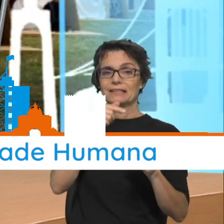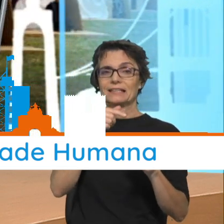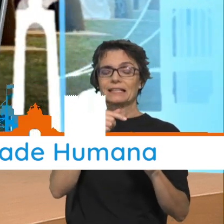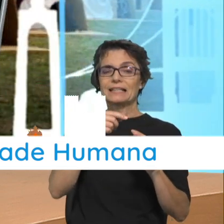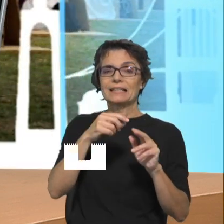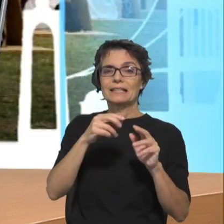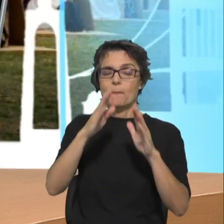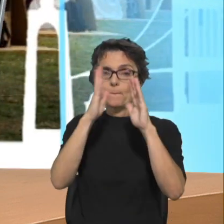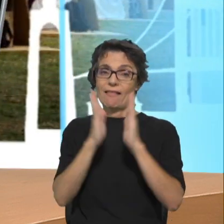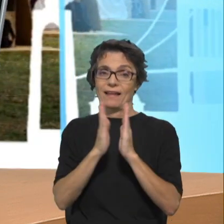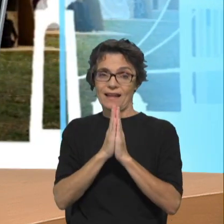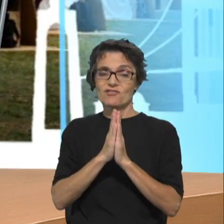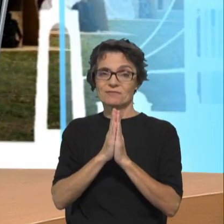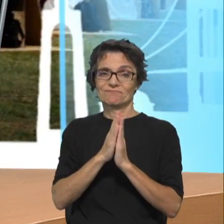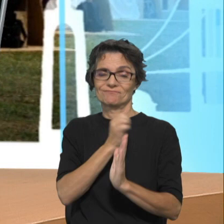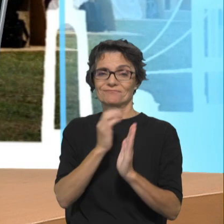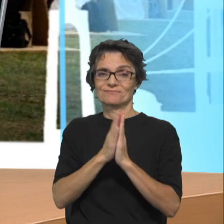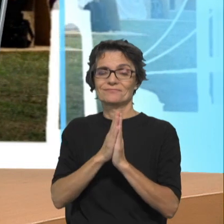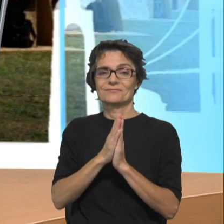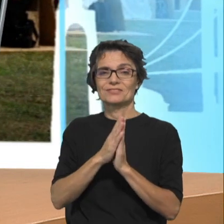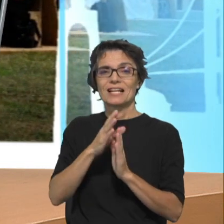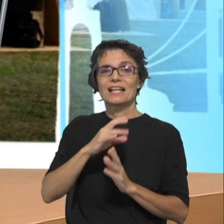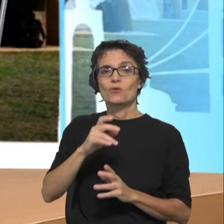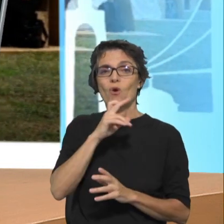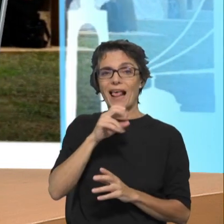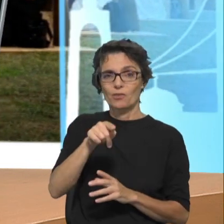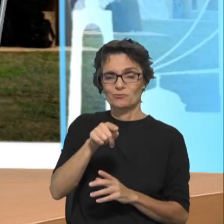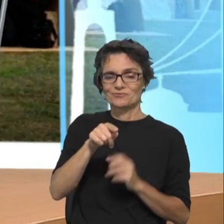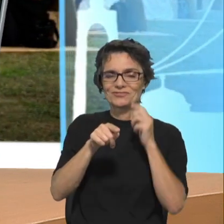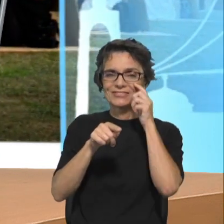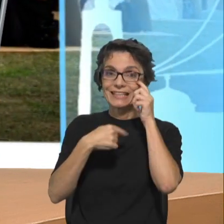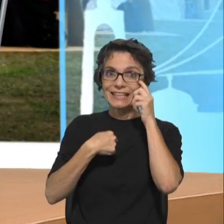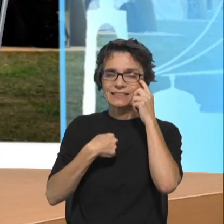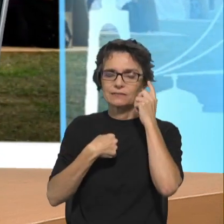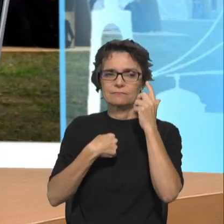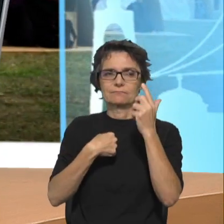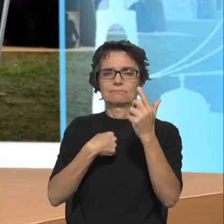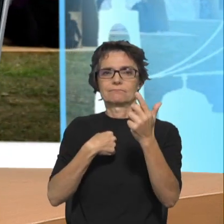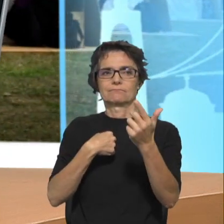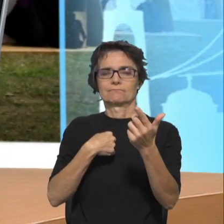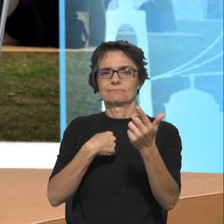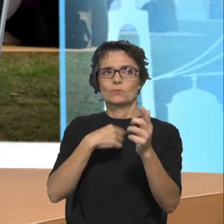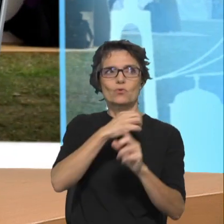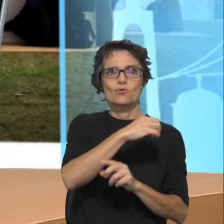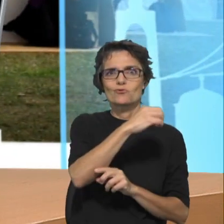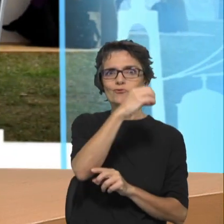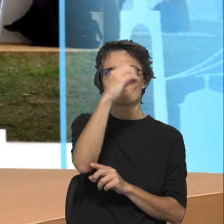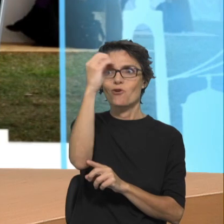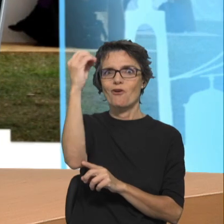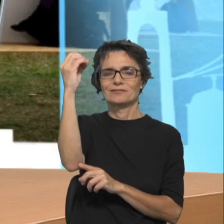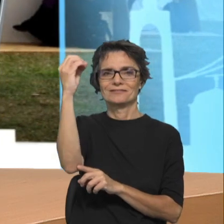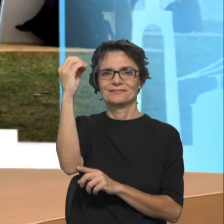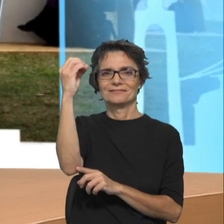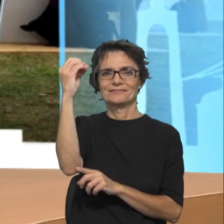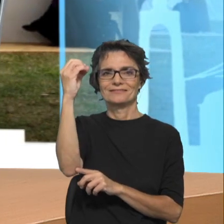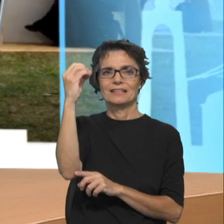e ficou impressionado dessa vez, sobretudo porque tem o nascer de sol com umas aves que